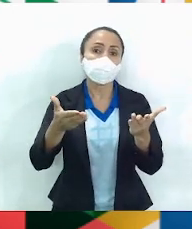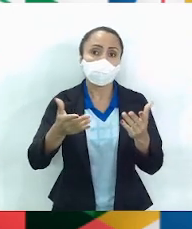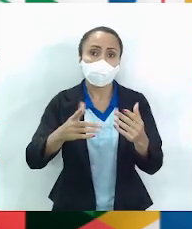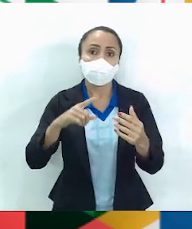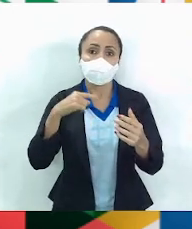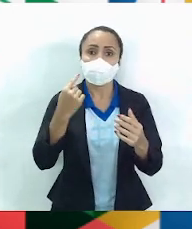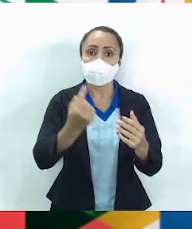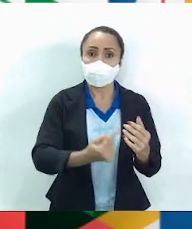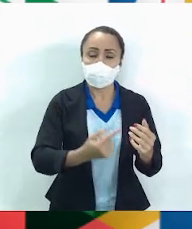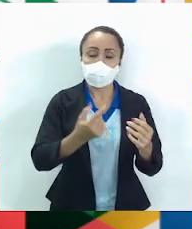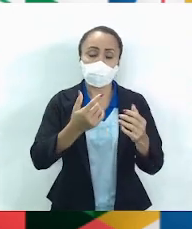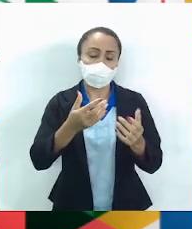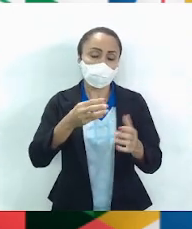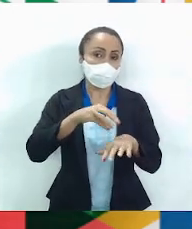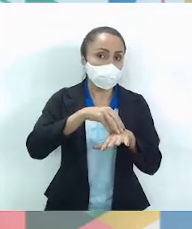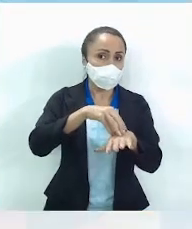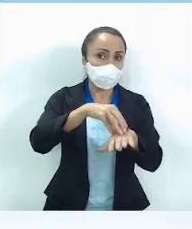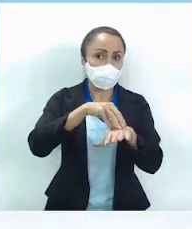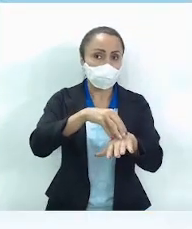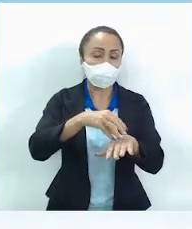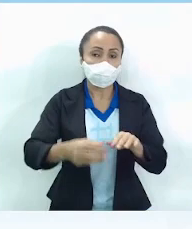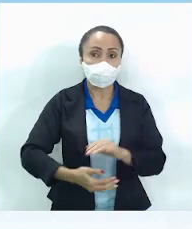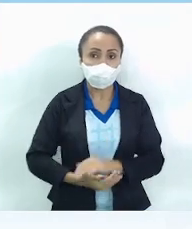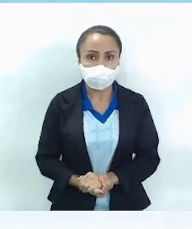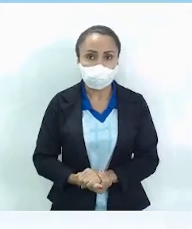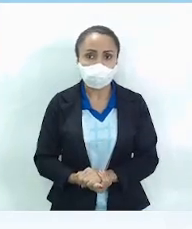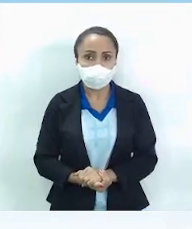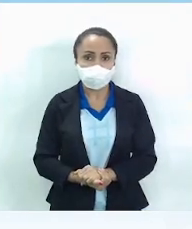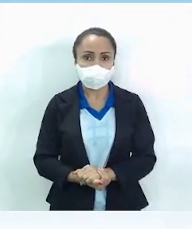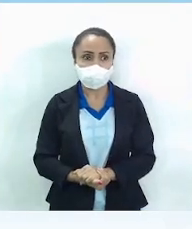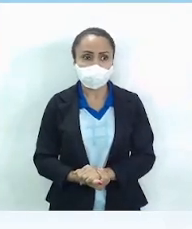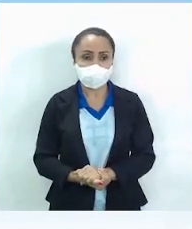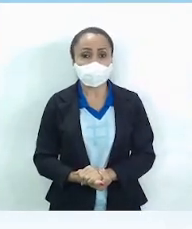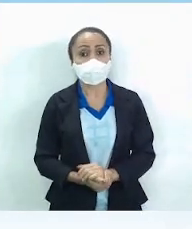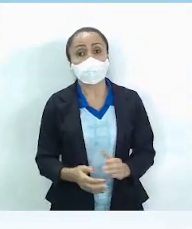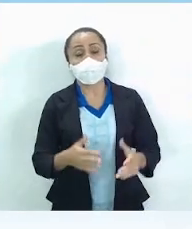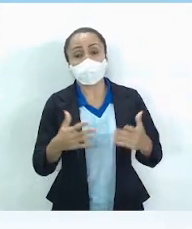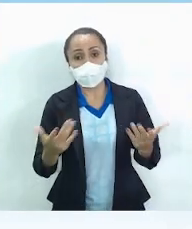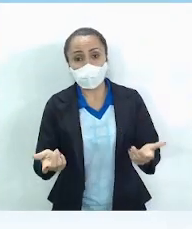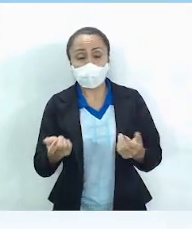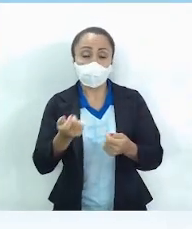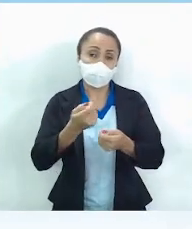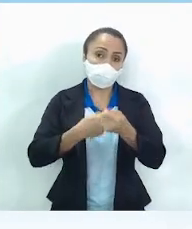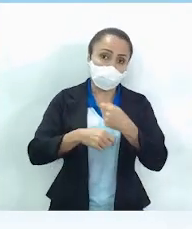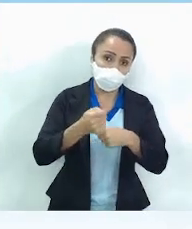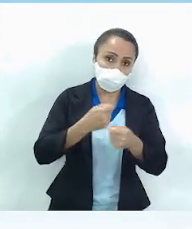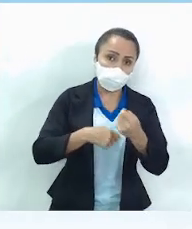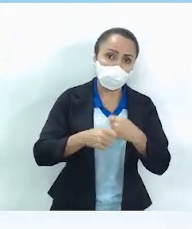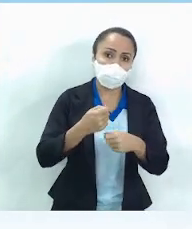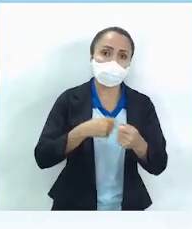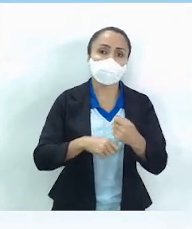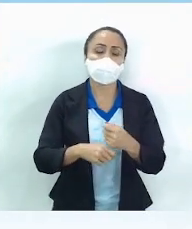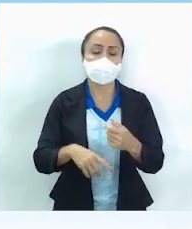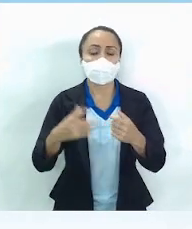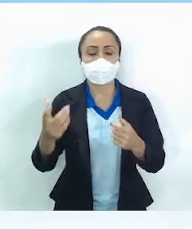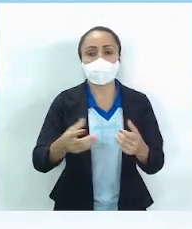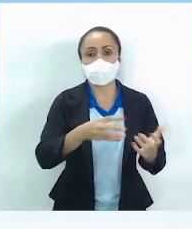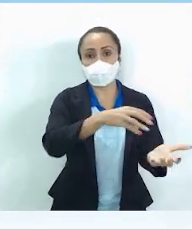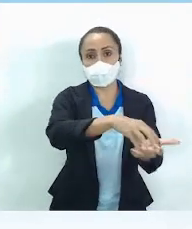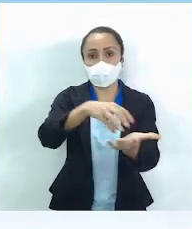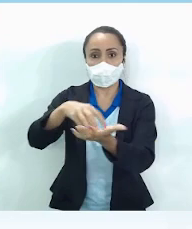das redes de transporte. Então veja só, então está falando sobre o cenário geopolítico global, nas questões da